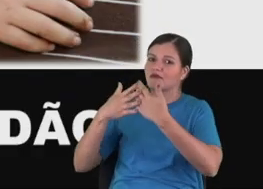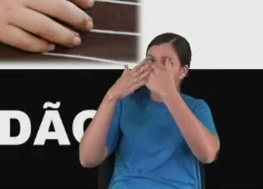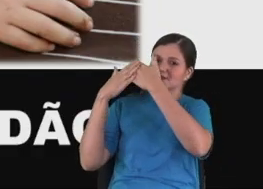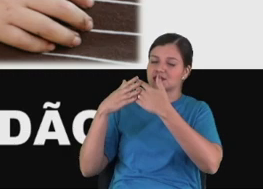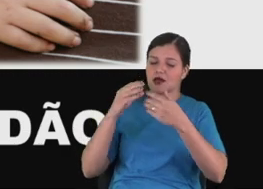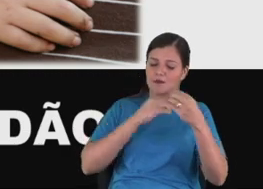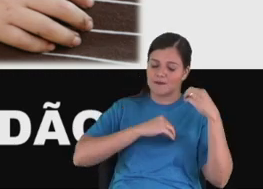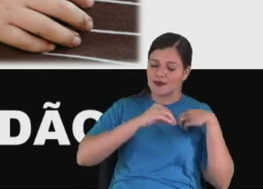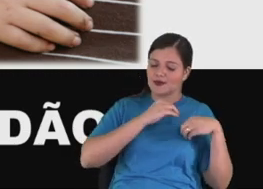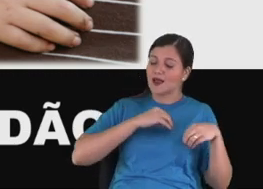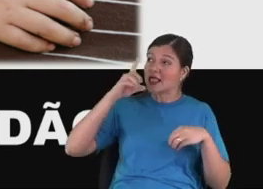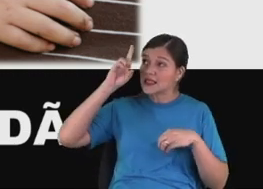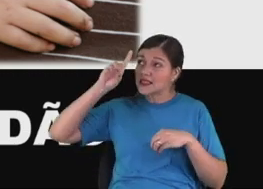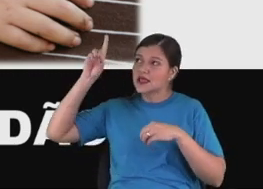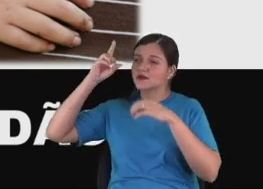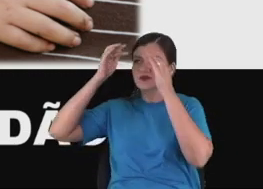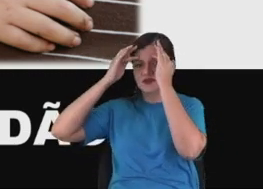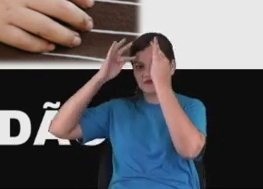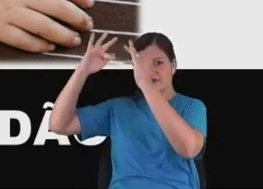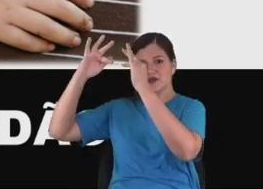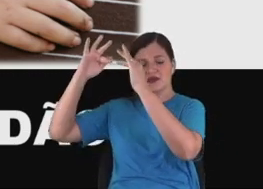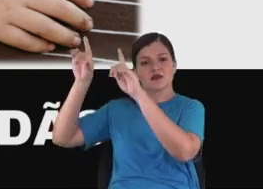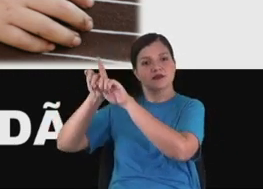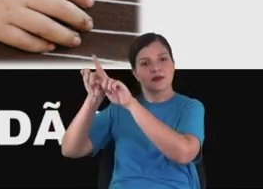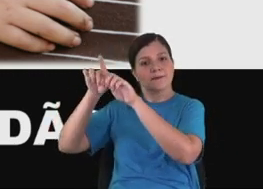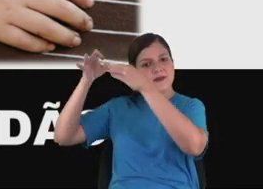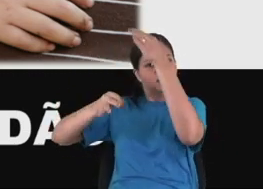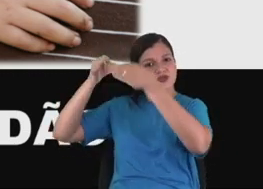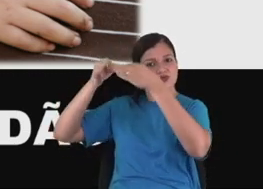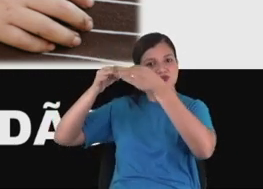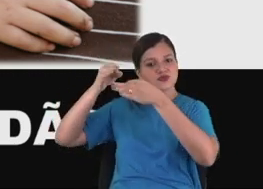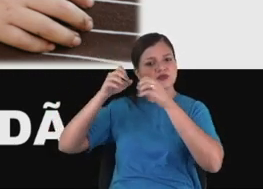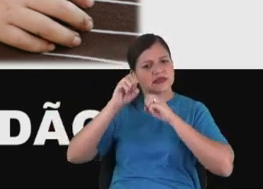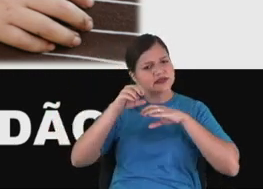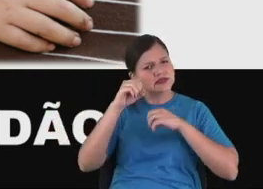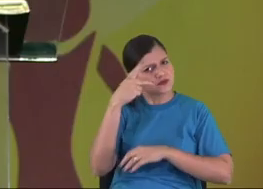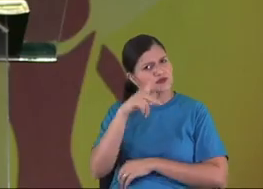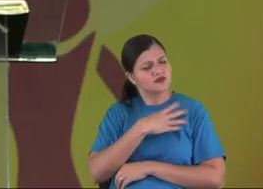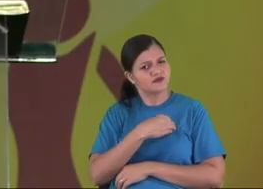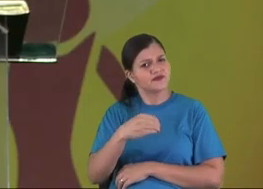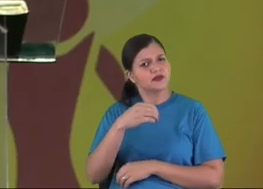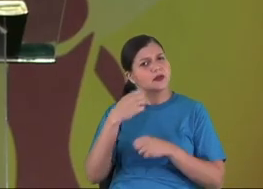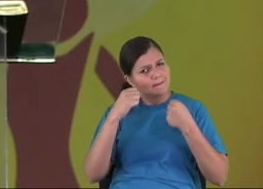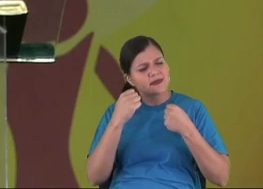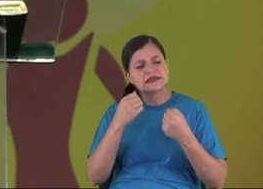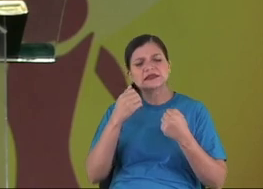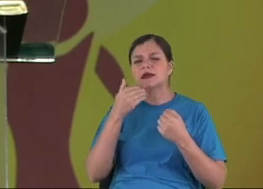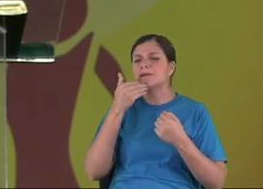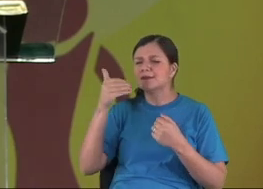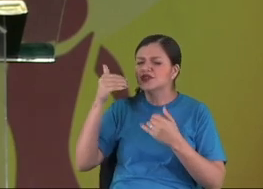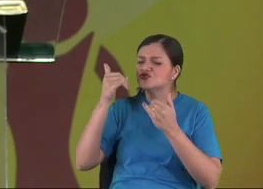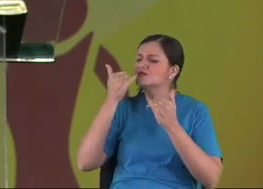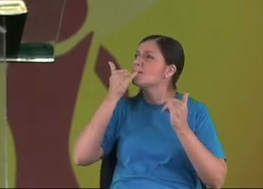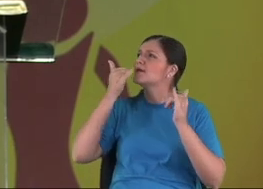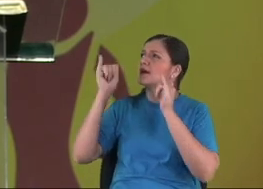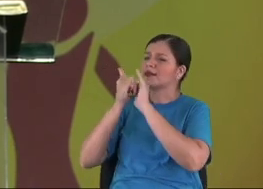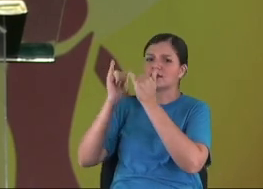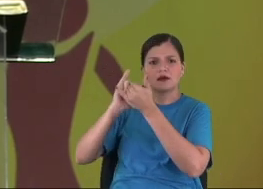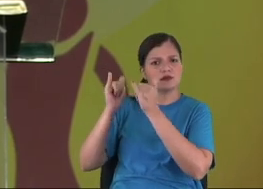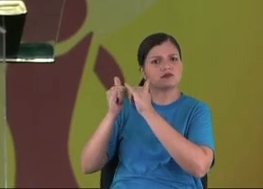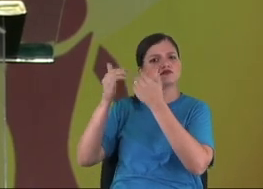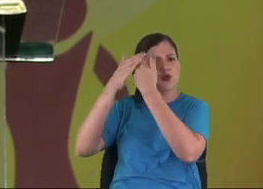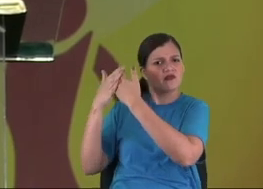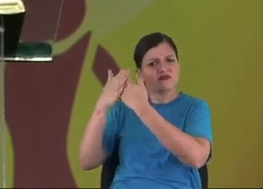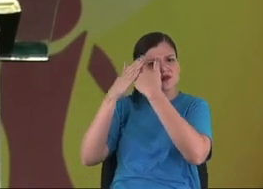perdoa toda a nossa iniquidade. Ensina isso para o seu filho, que ele precisa pedir perdão pelos seus pecados, que ele precisa confessar os seus pecados,